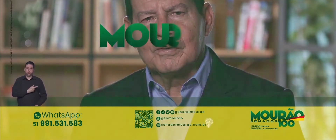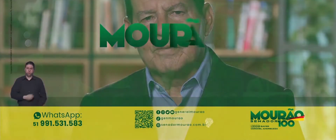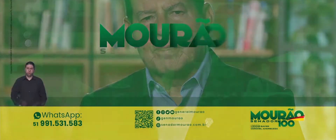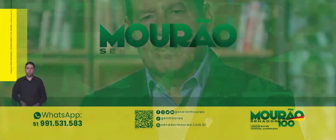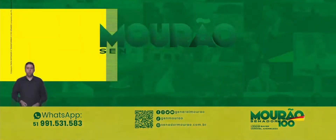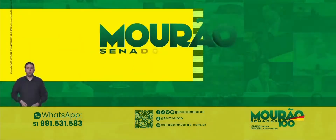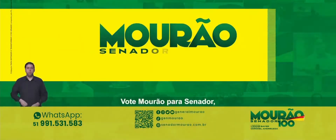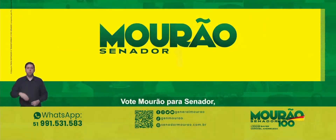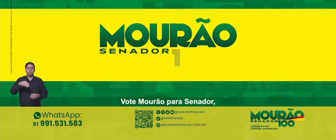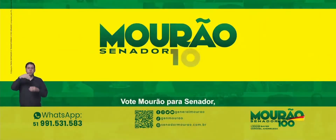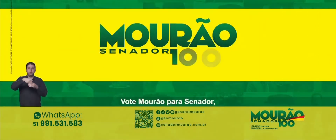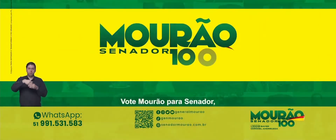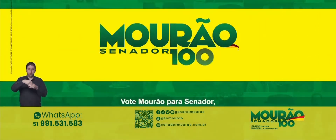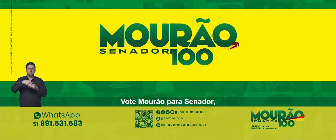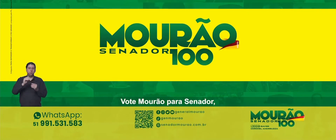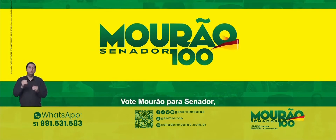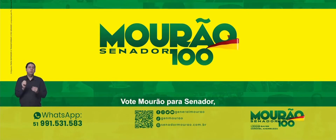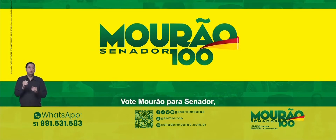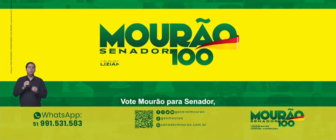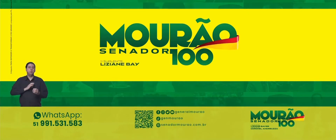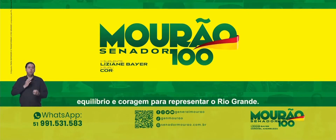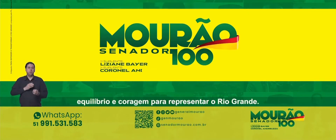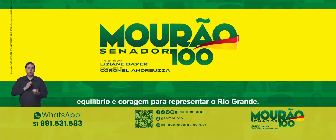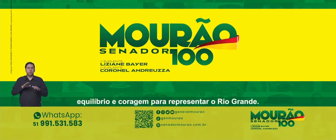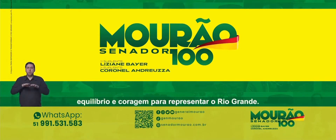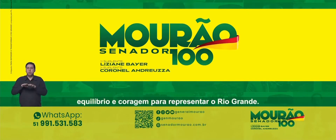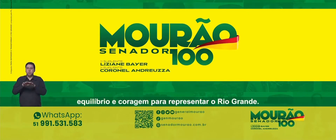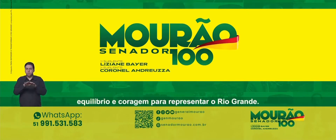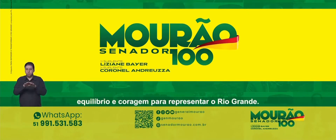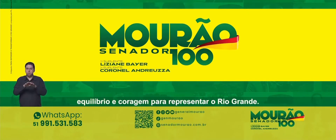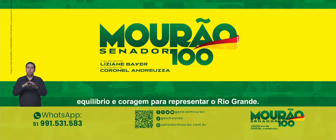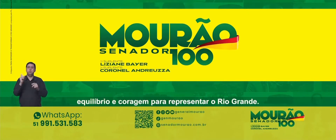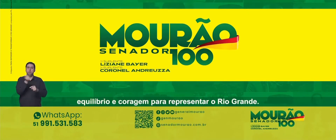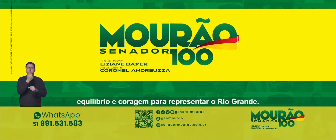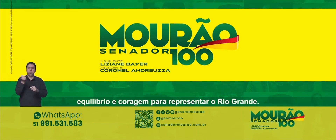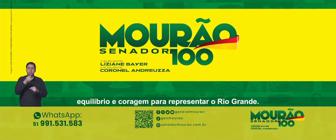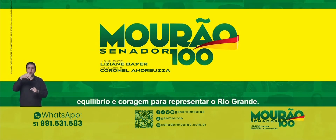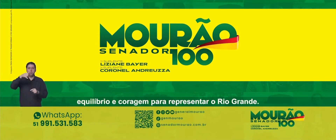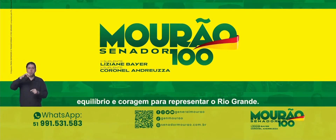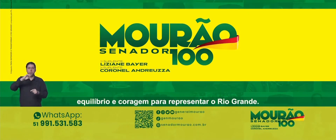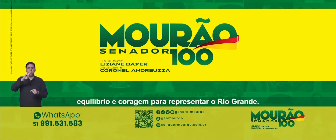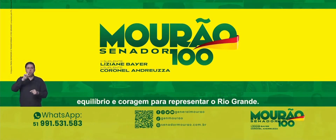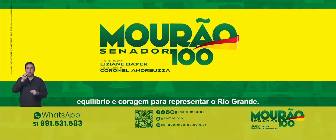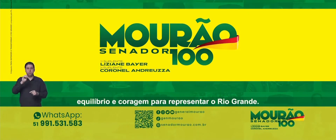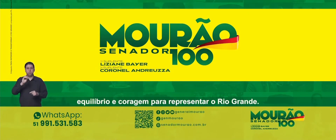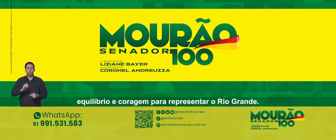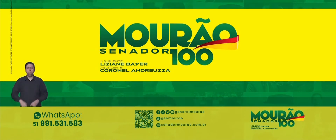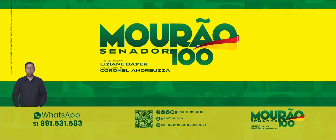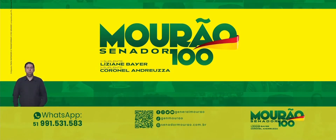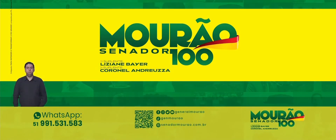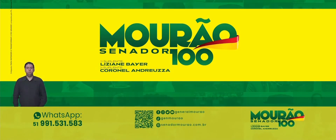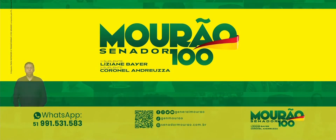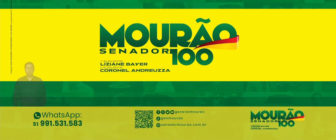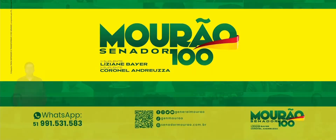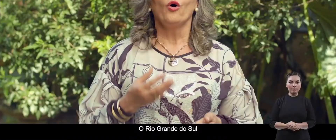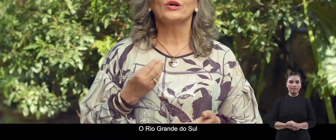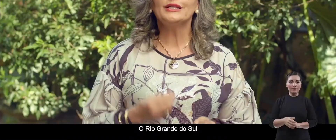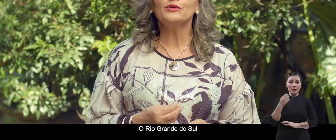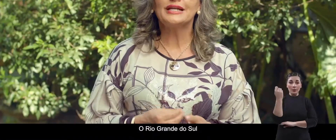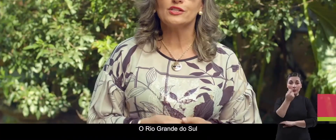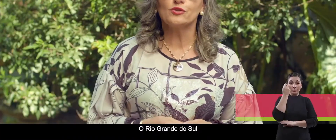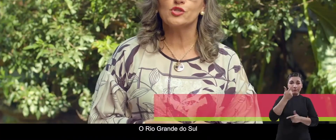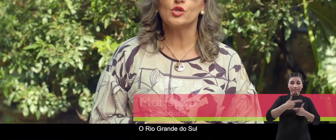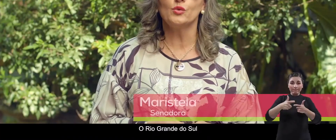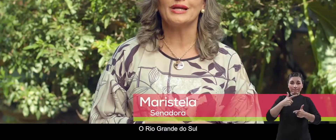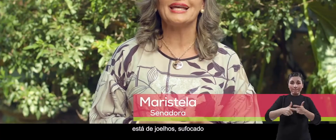Grande. Vote Mourão para senador. Equilíbrio e coragem para representar o Rio Grande. O